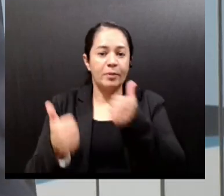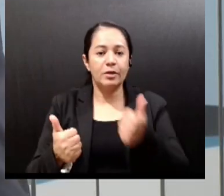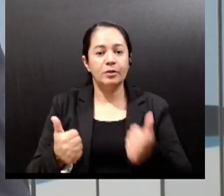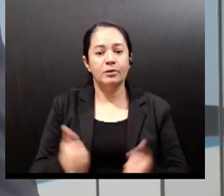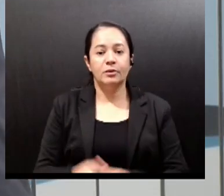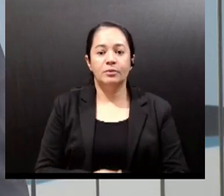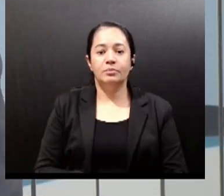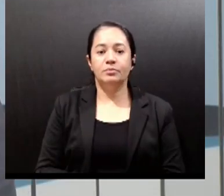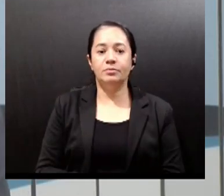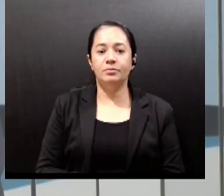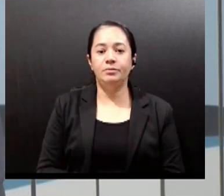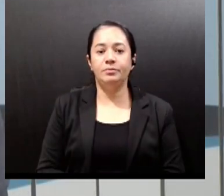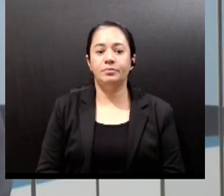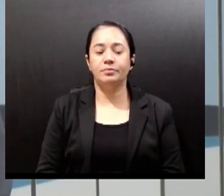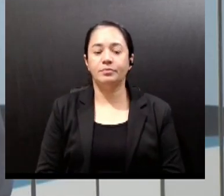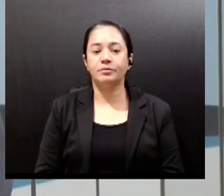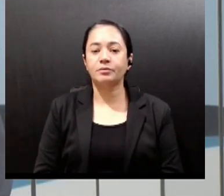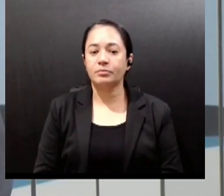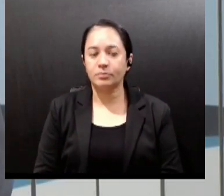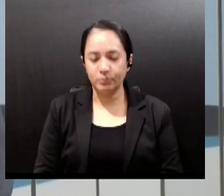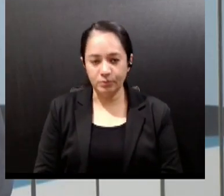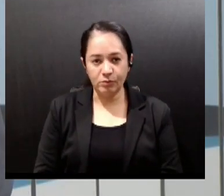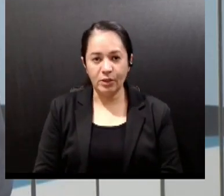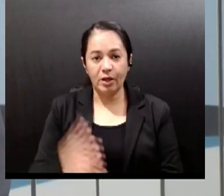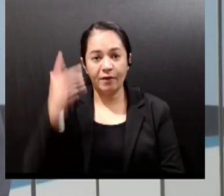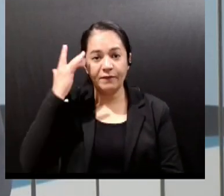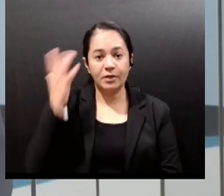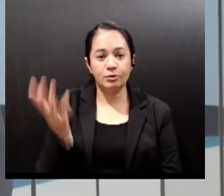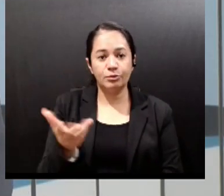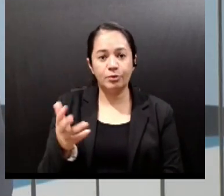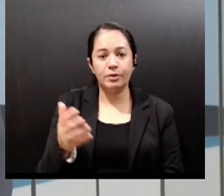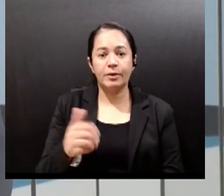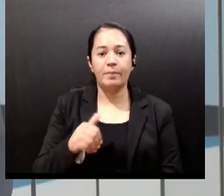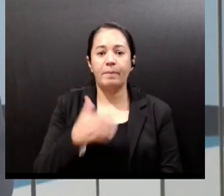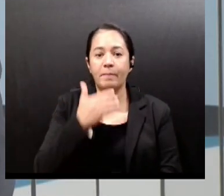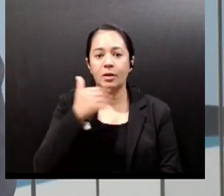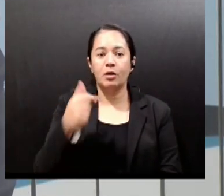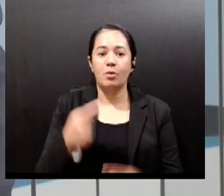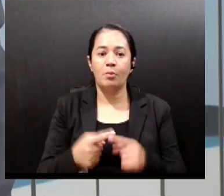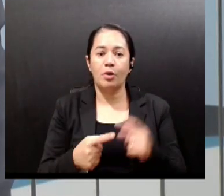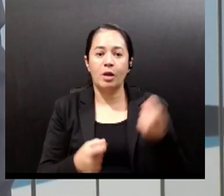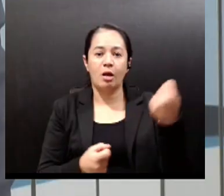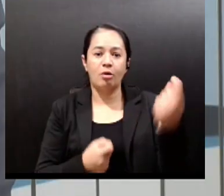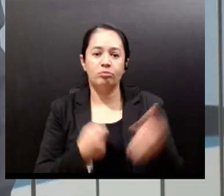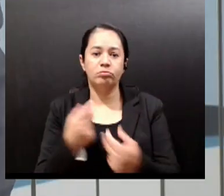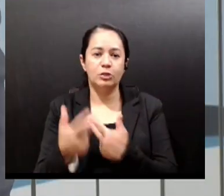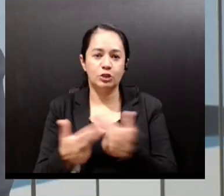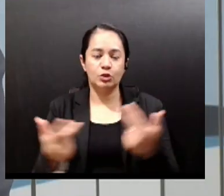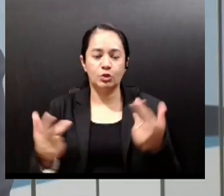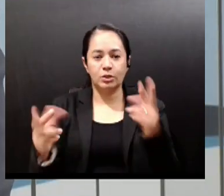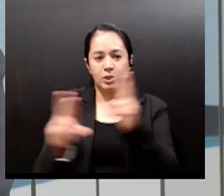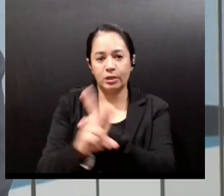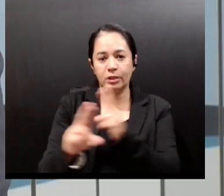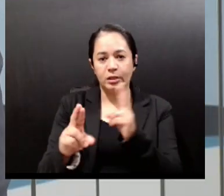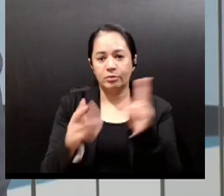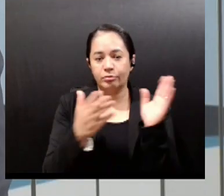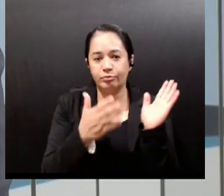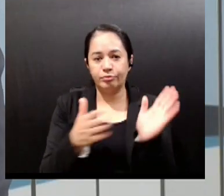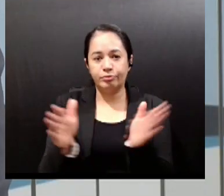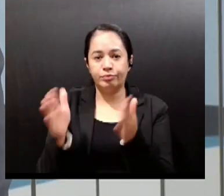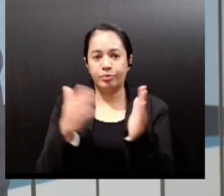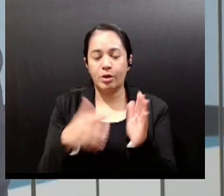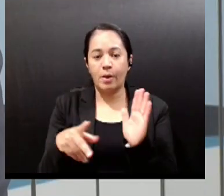essa mobilidade ser mais eficiente. Porque muita coisa relacionada à produtividade da pessoa no